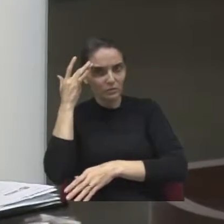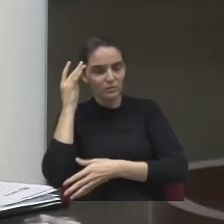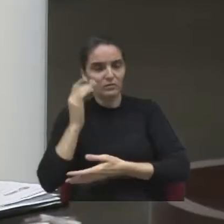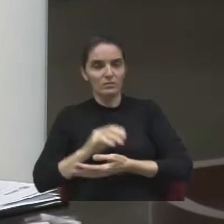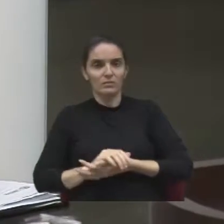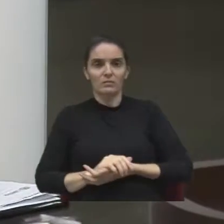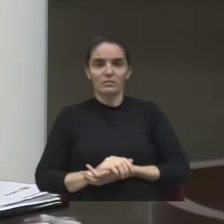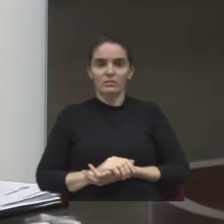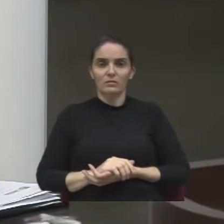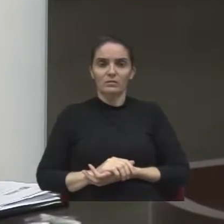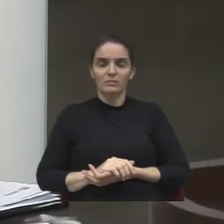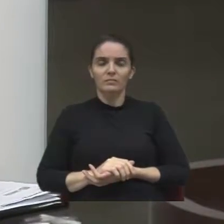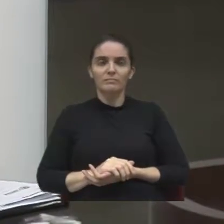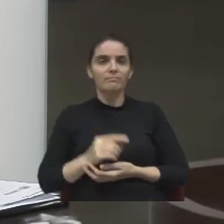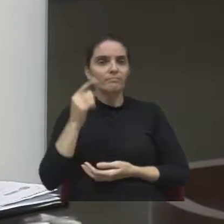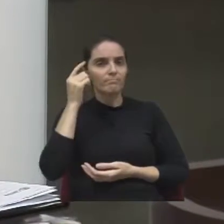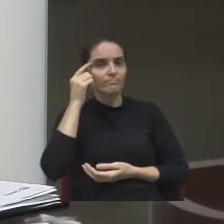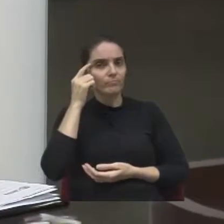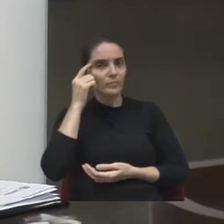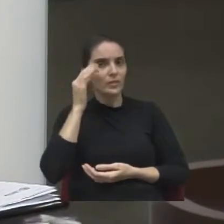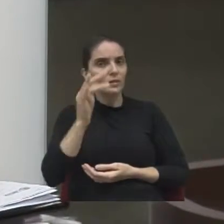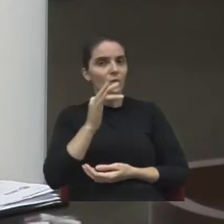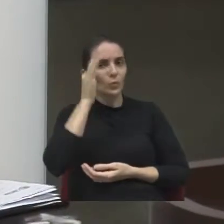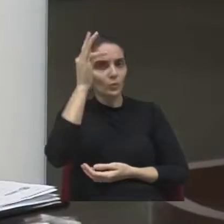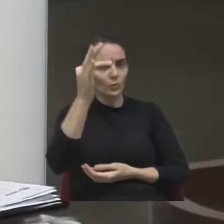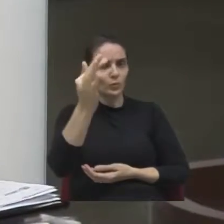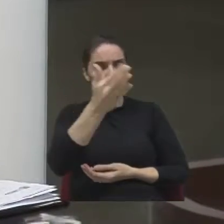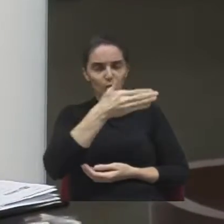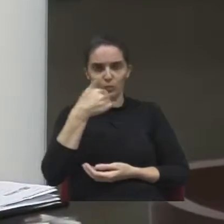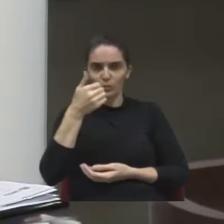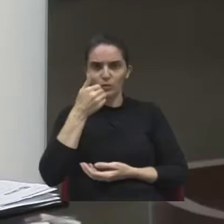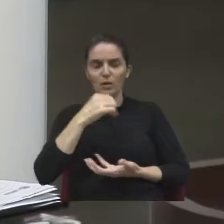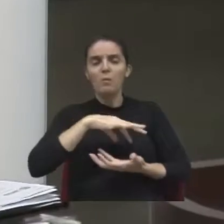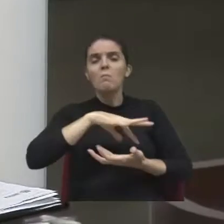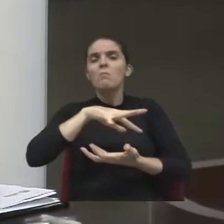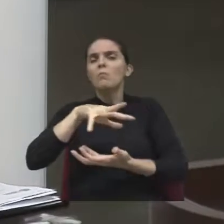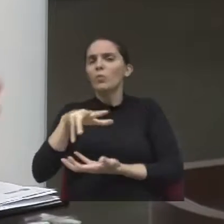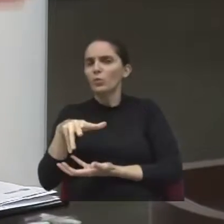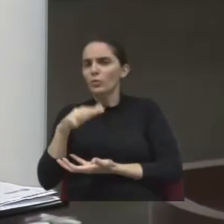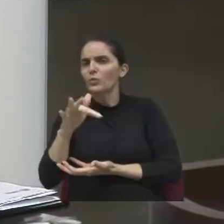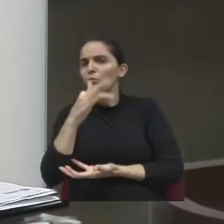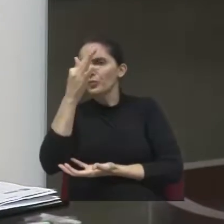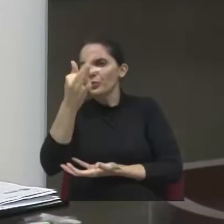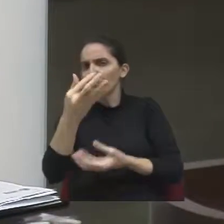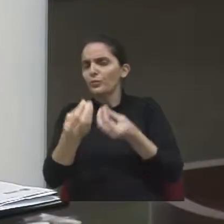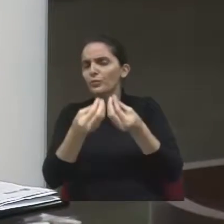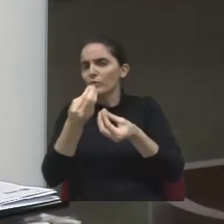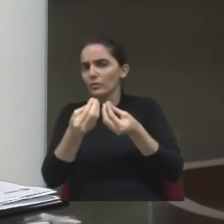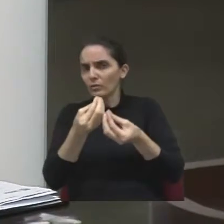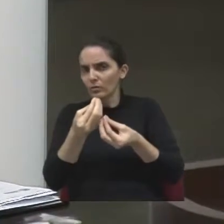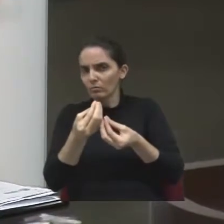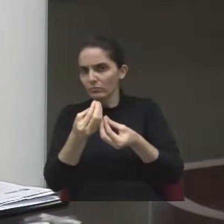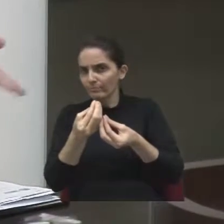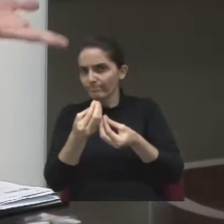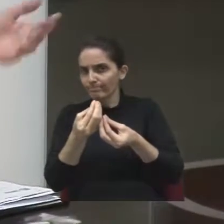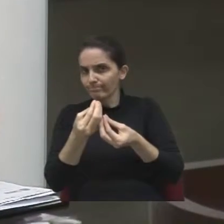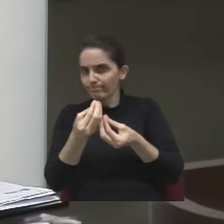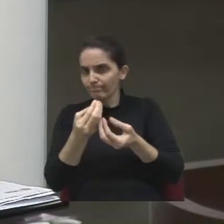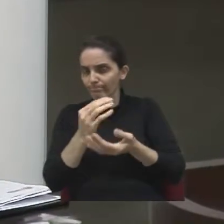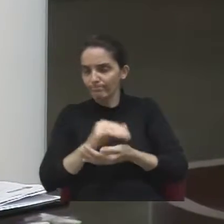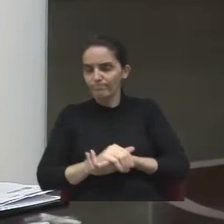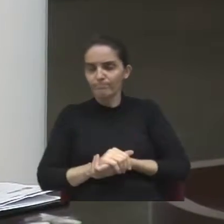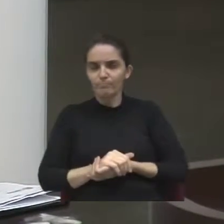os nossos netos, bisnetos, que mundo vamos deixar, com os erros que